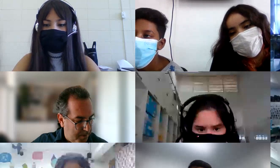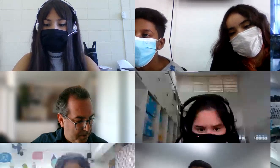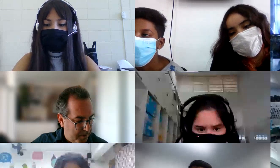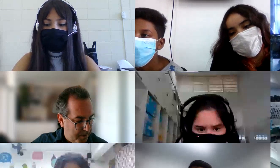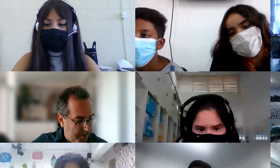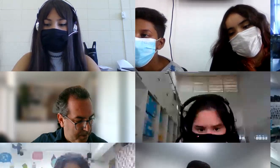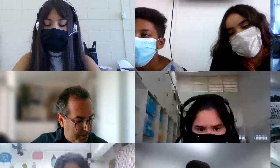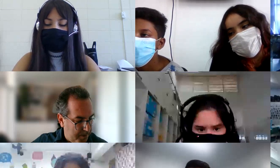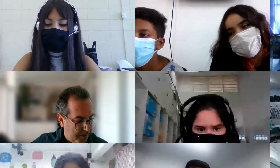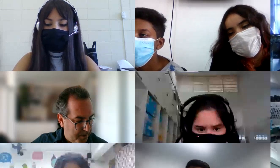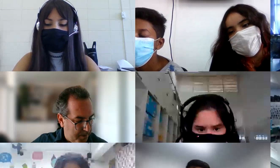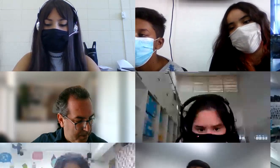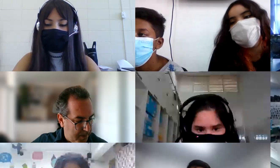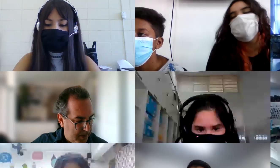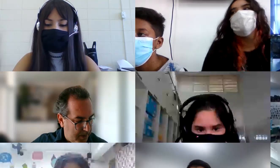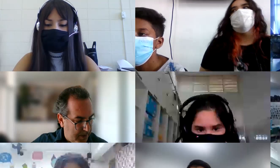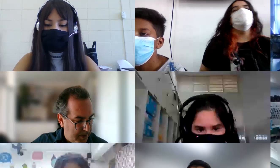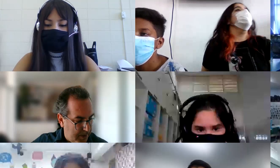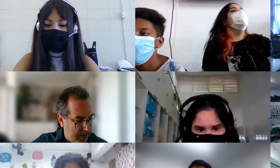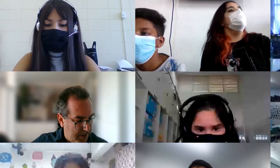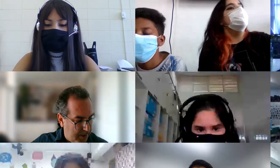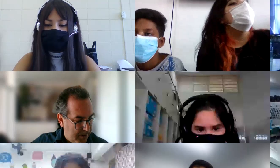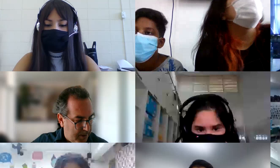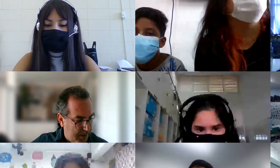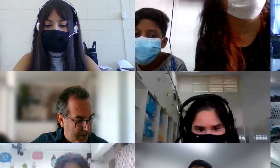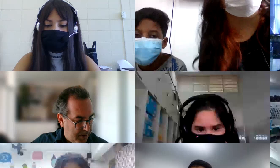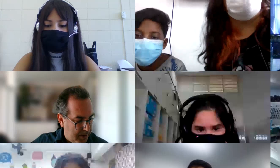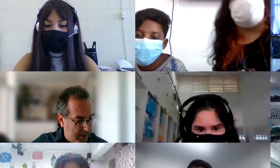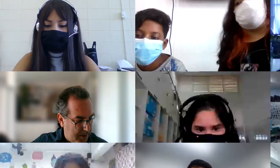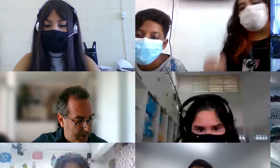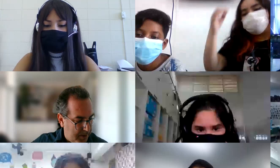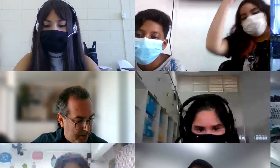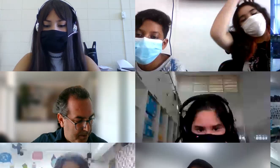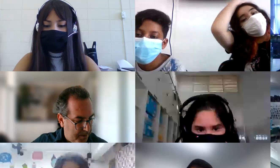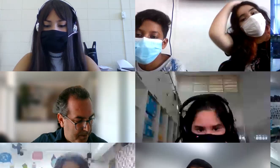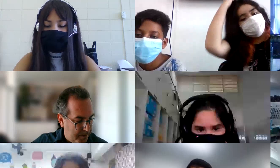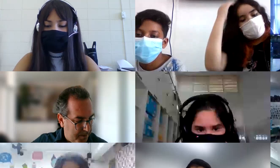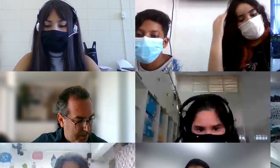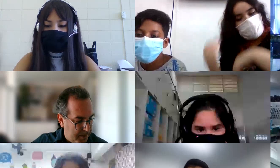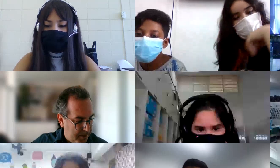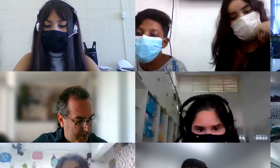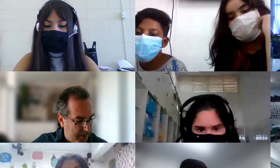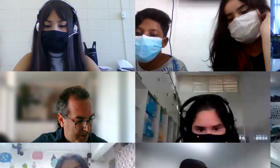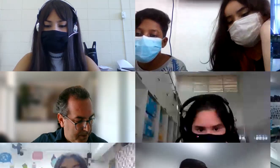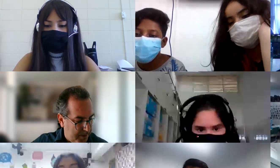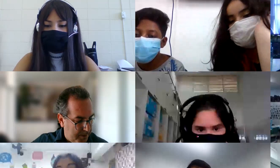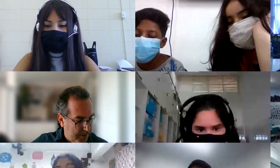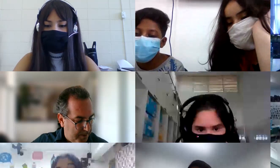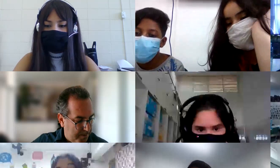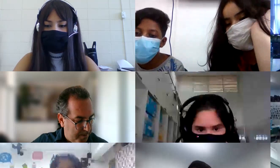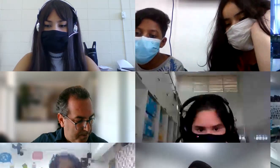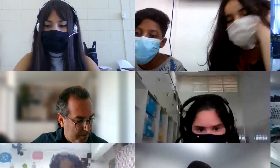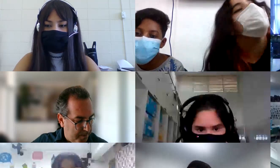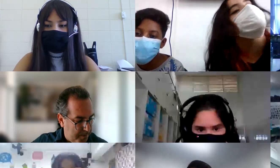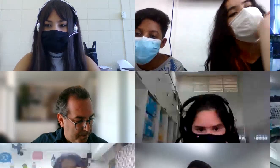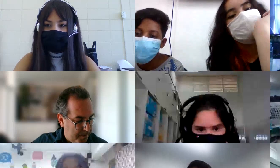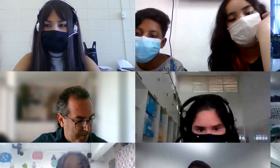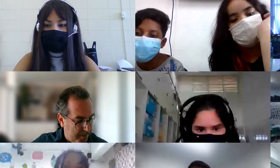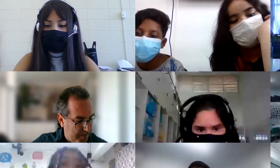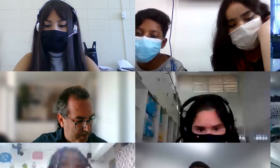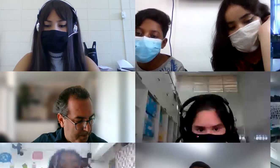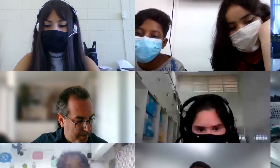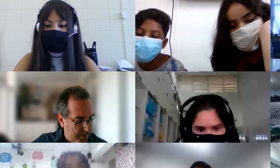poder ter conhecimento e tomar as decisões em relação aos nossos corpos, às nossas